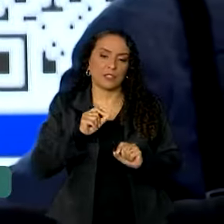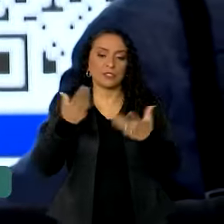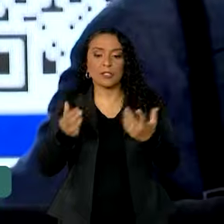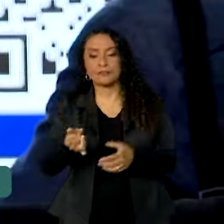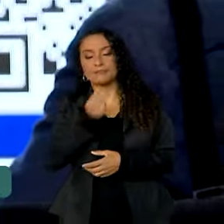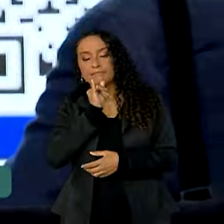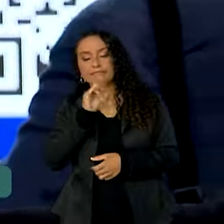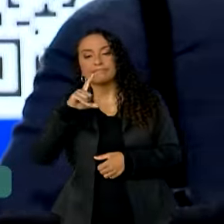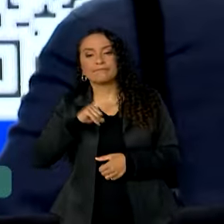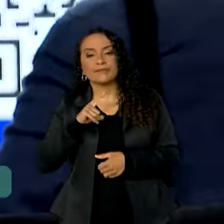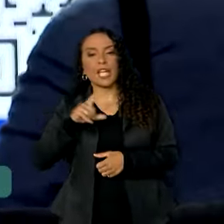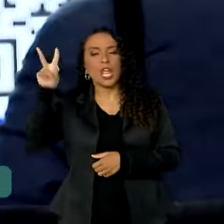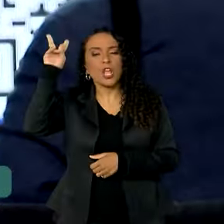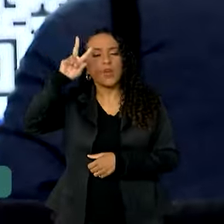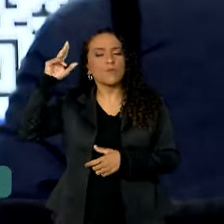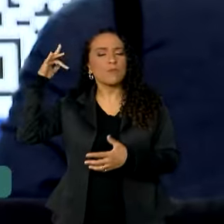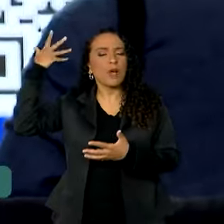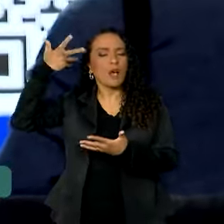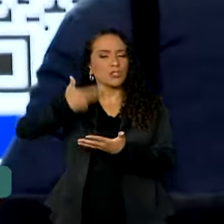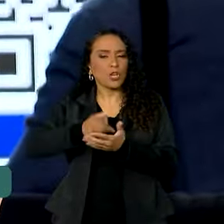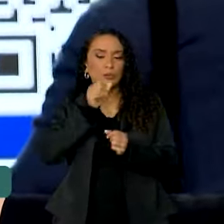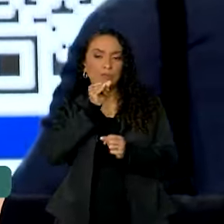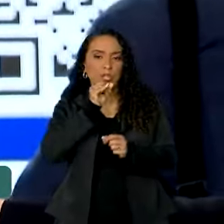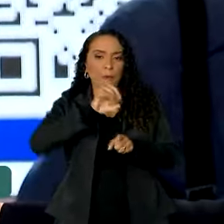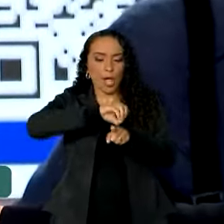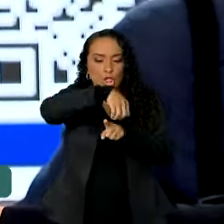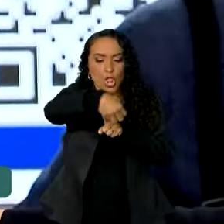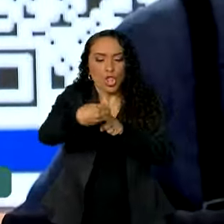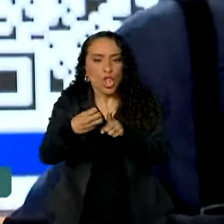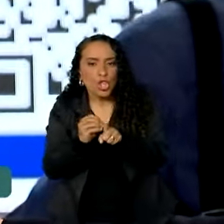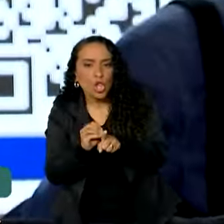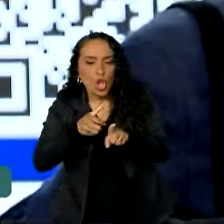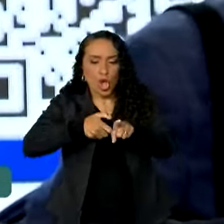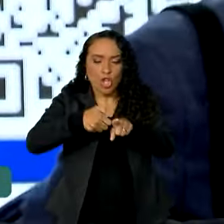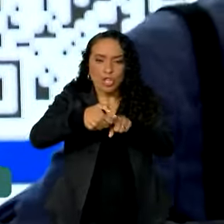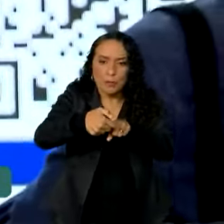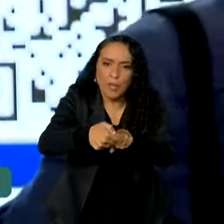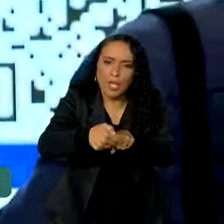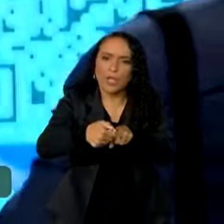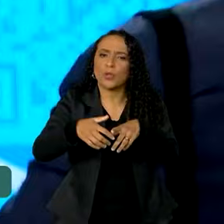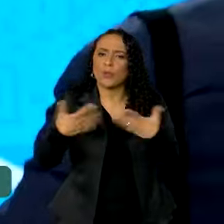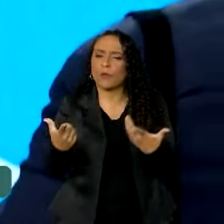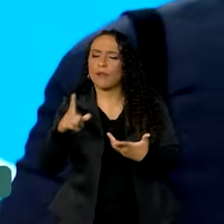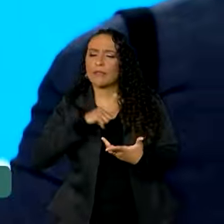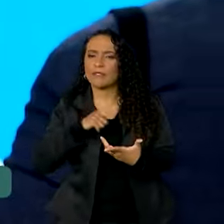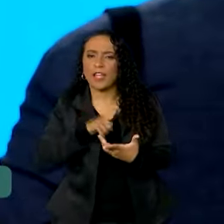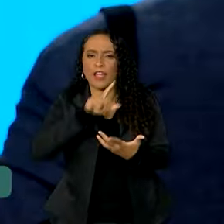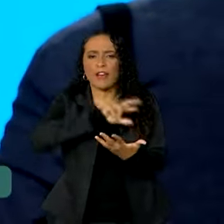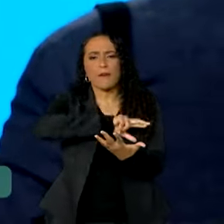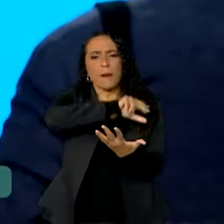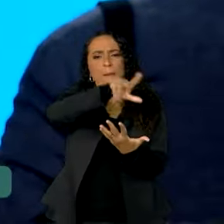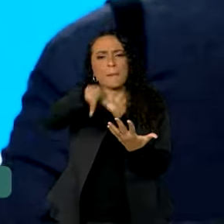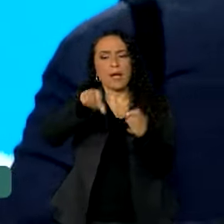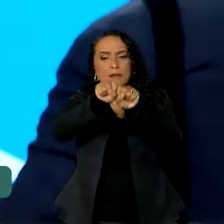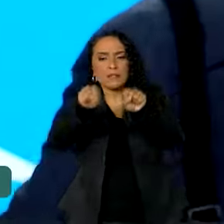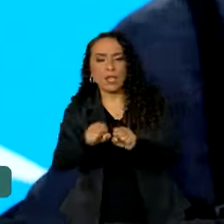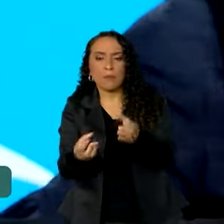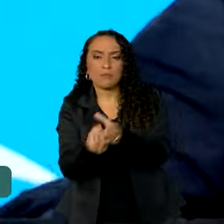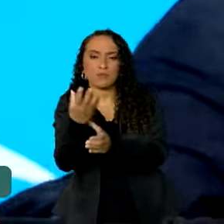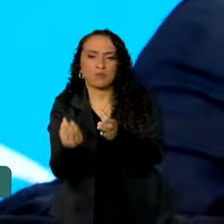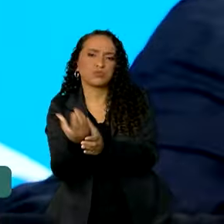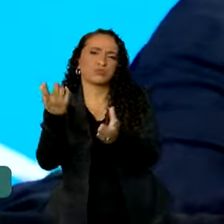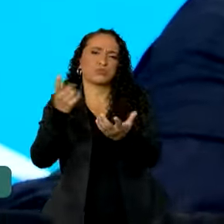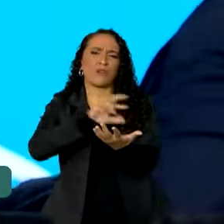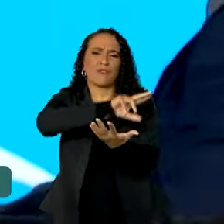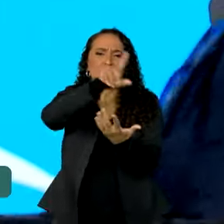gente traz aí um histórico, por exemplo, da soja, grãos, milho, né, o quanto que a gente tem com os diversos sistemas de produção, com os diversos tipos